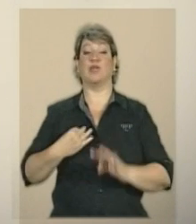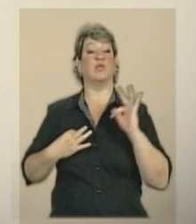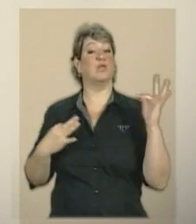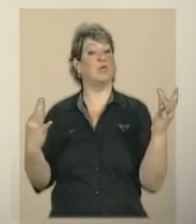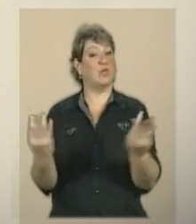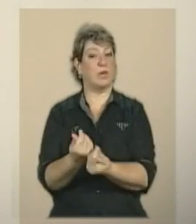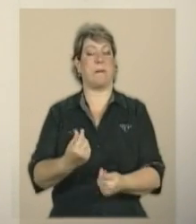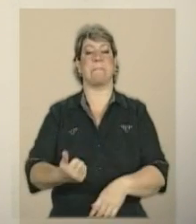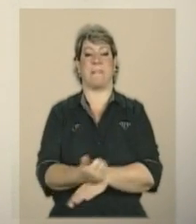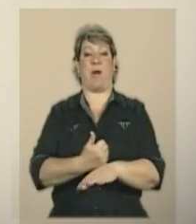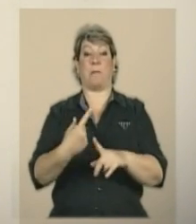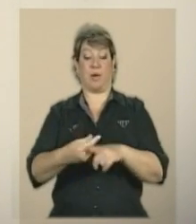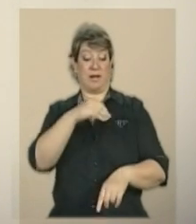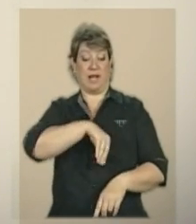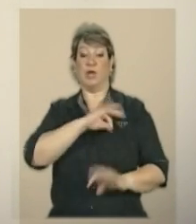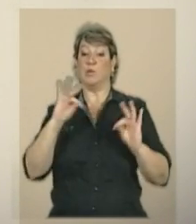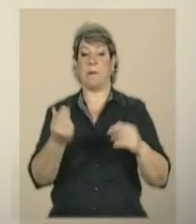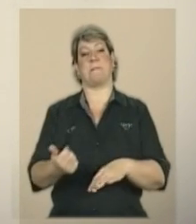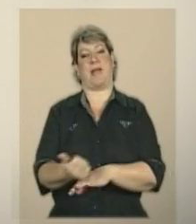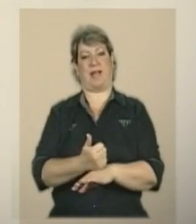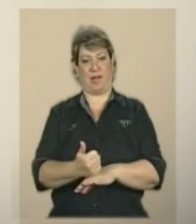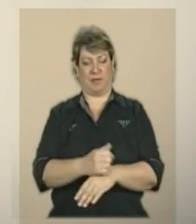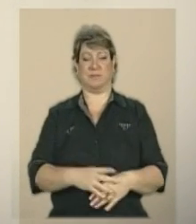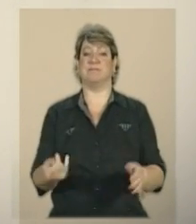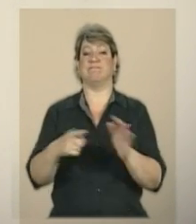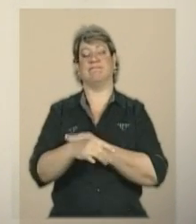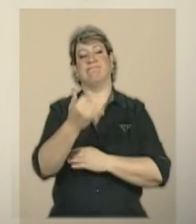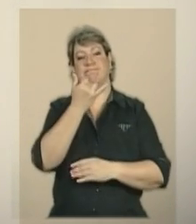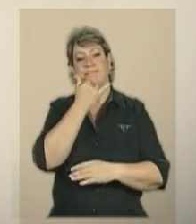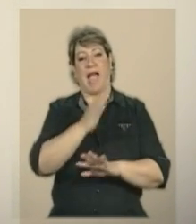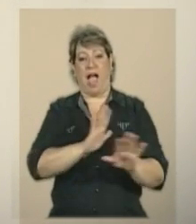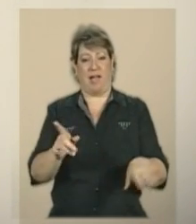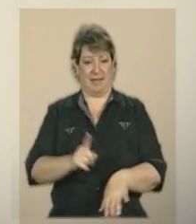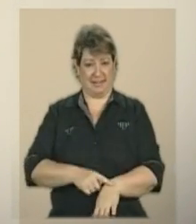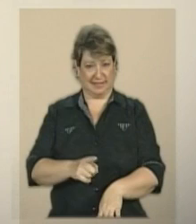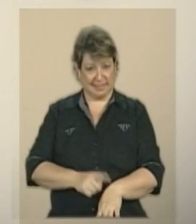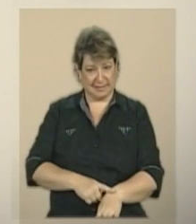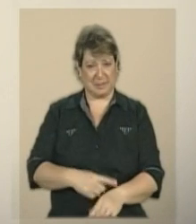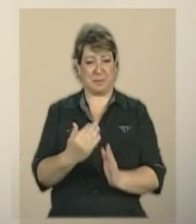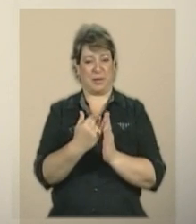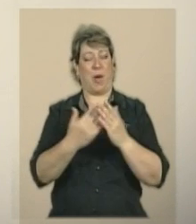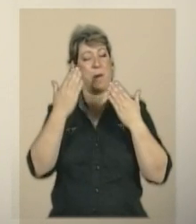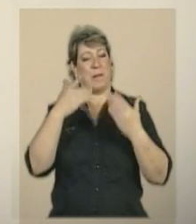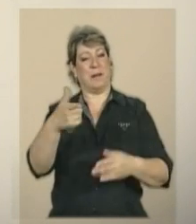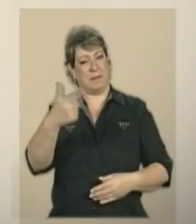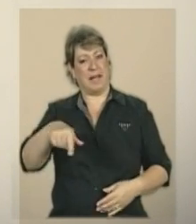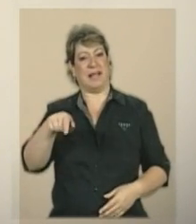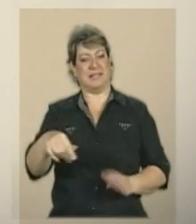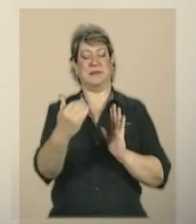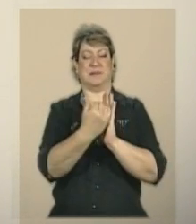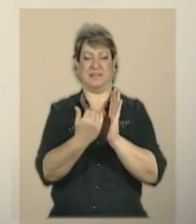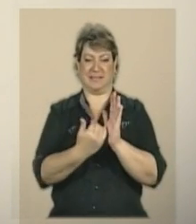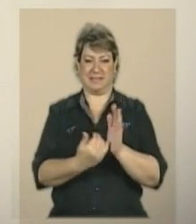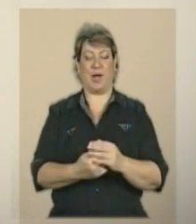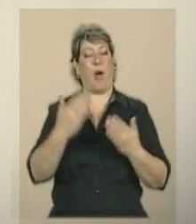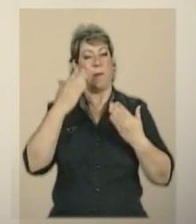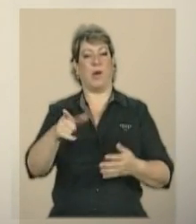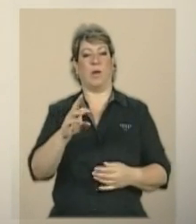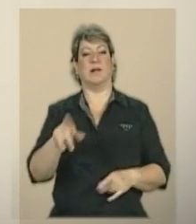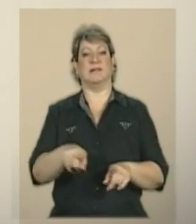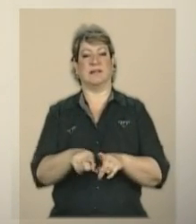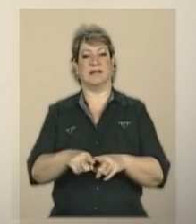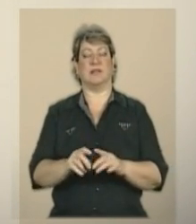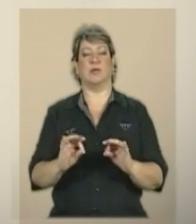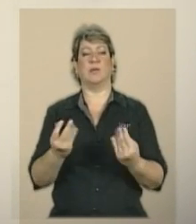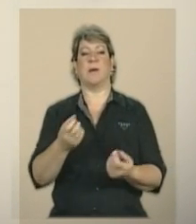mundo melhora porque a renda de todo mundo melhora presidenta Infelizmente o nosso tempo hoje chegou ao fim obrigado por mais esse café Obrigada a